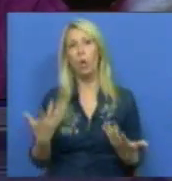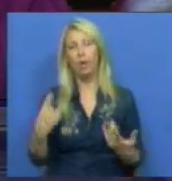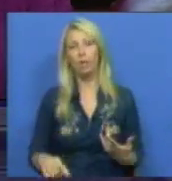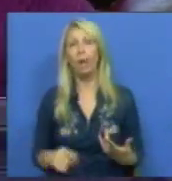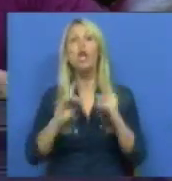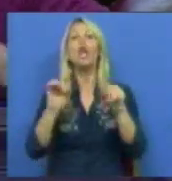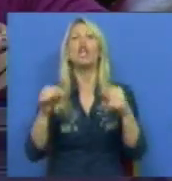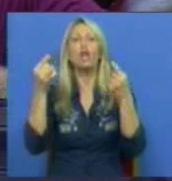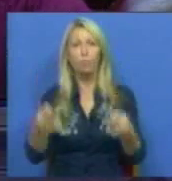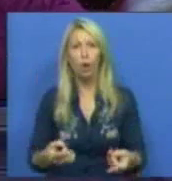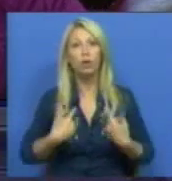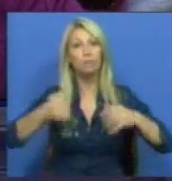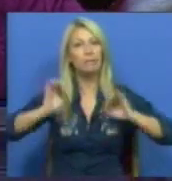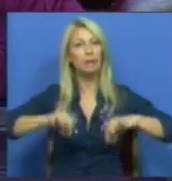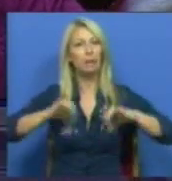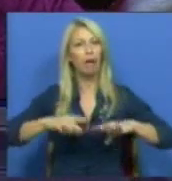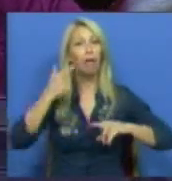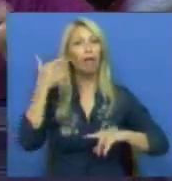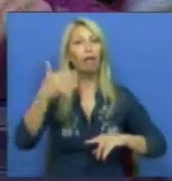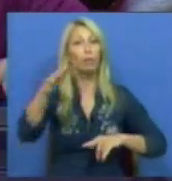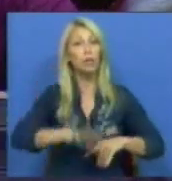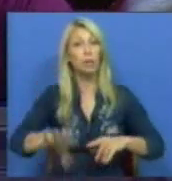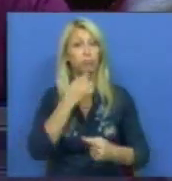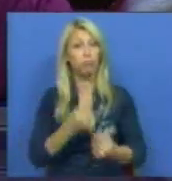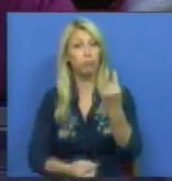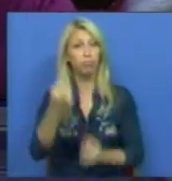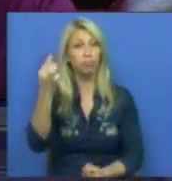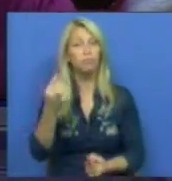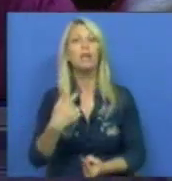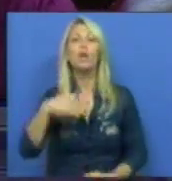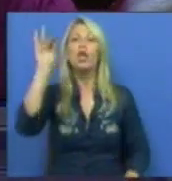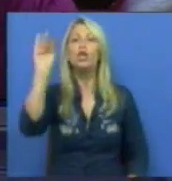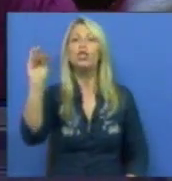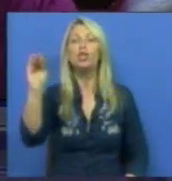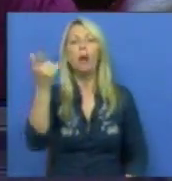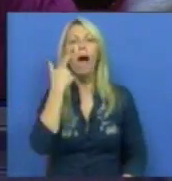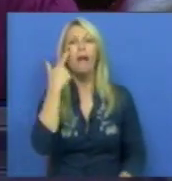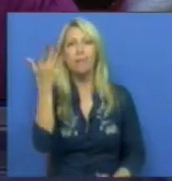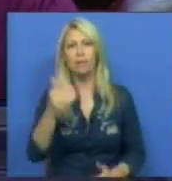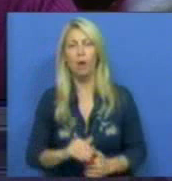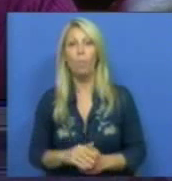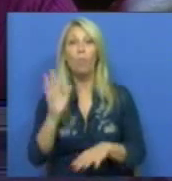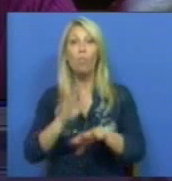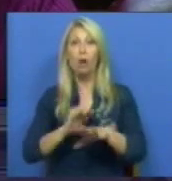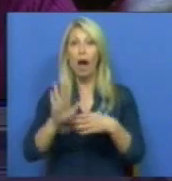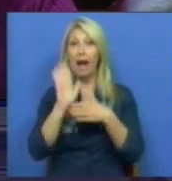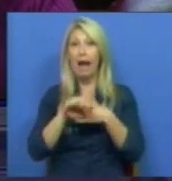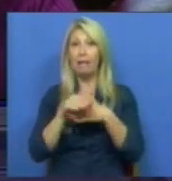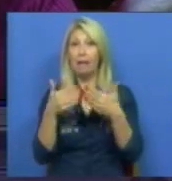E depois, para prevenirmos futuras situações estranhas, eu chamava a sua atenção para uma carta